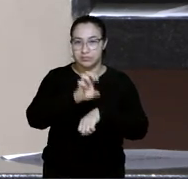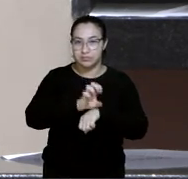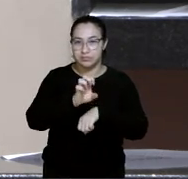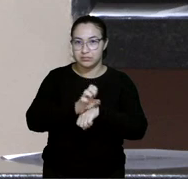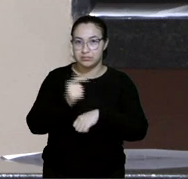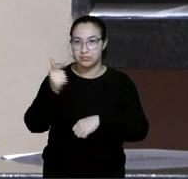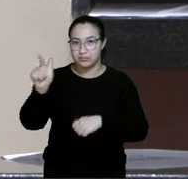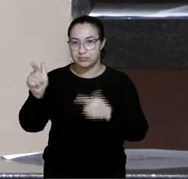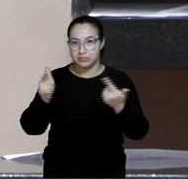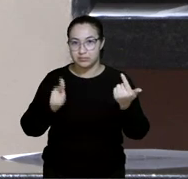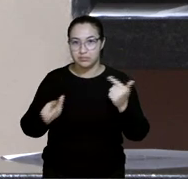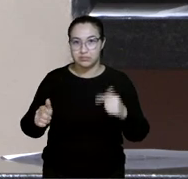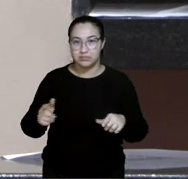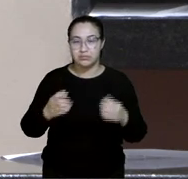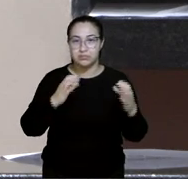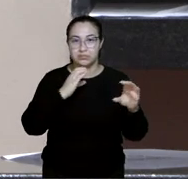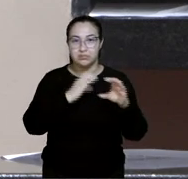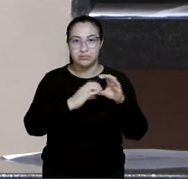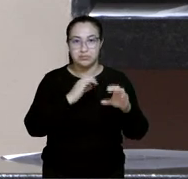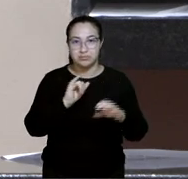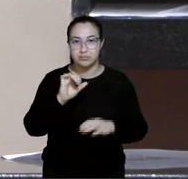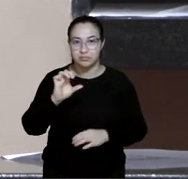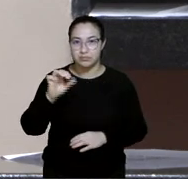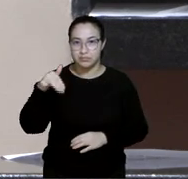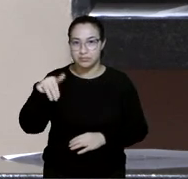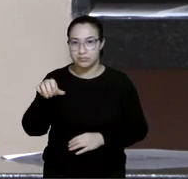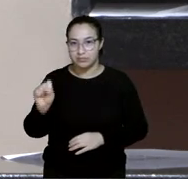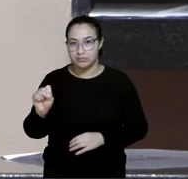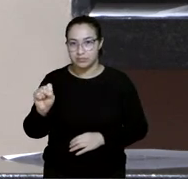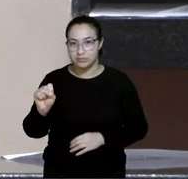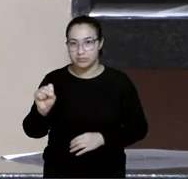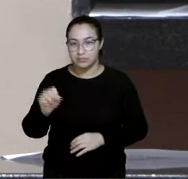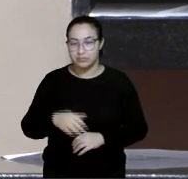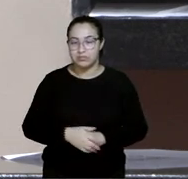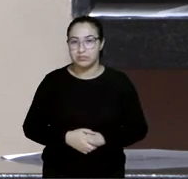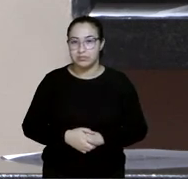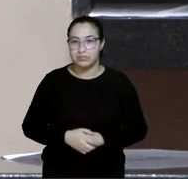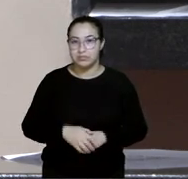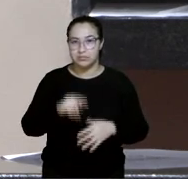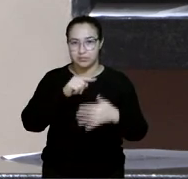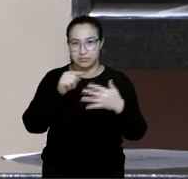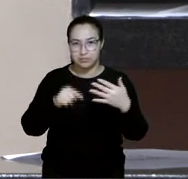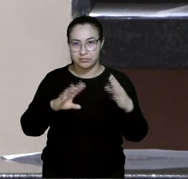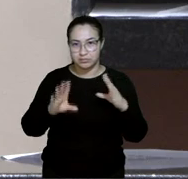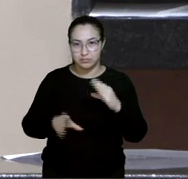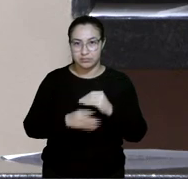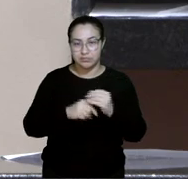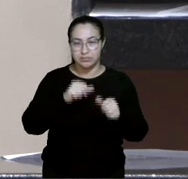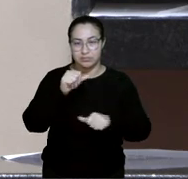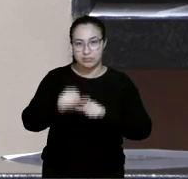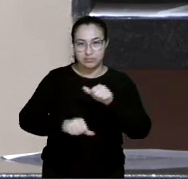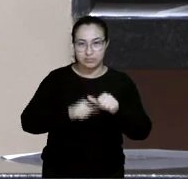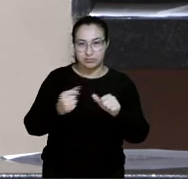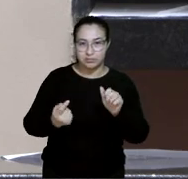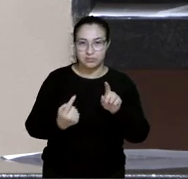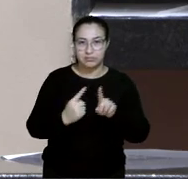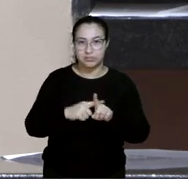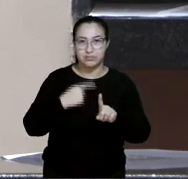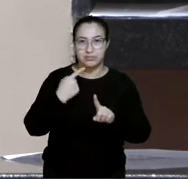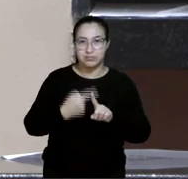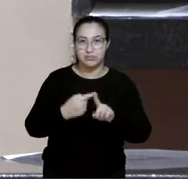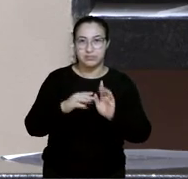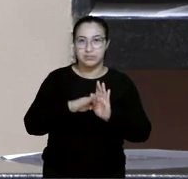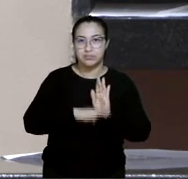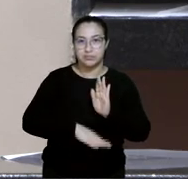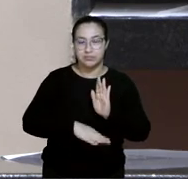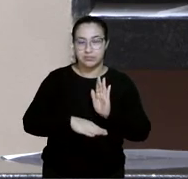e de comunicação ICMS, nas hipóteses que especifica. Com emenda modificativa, emenda aditiva, emenda supressiva e